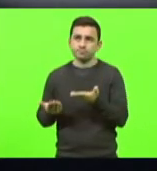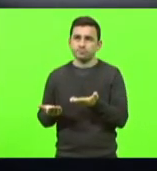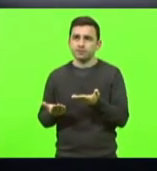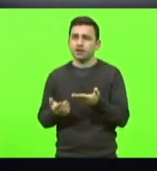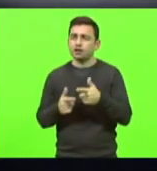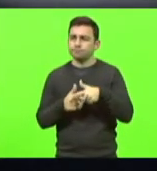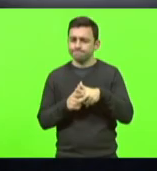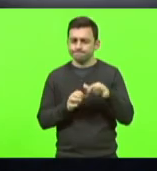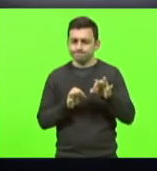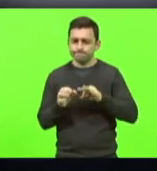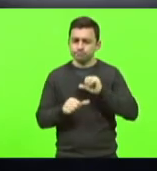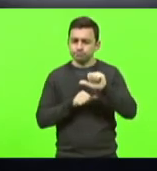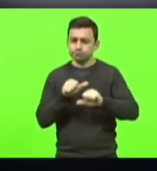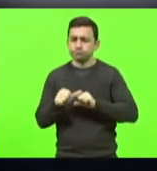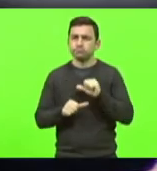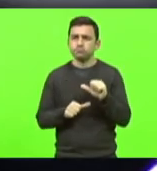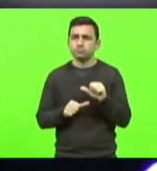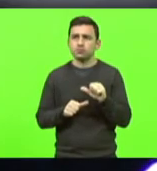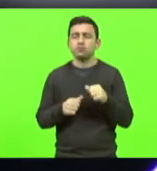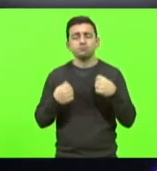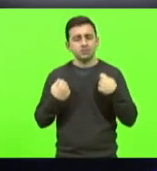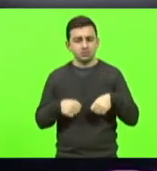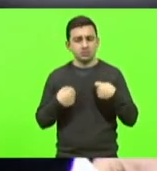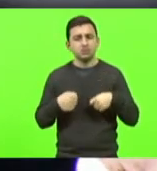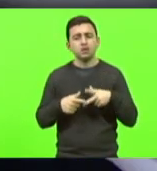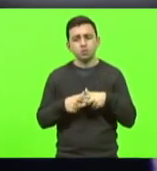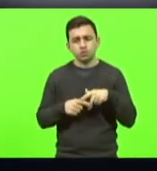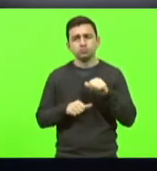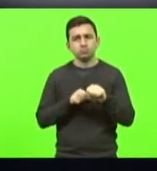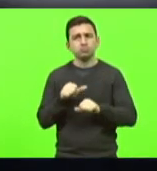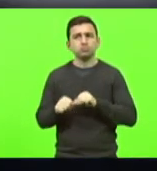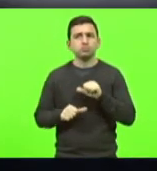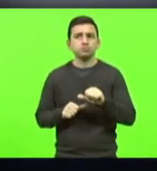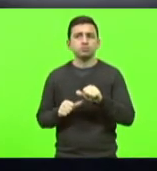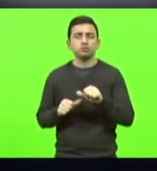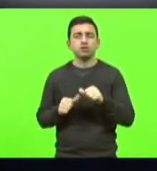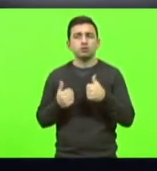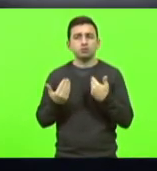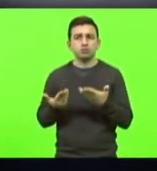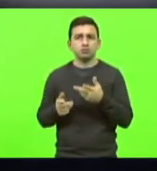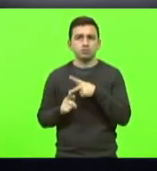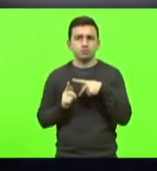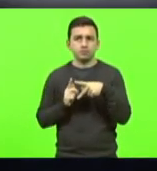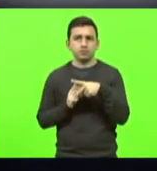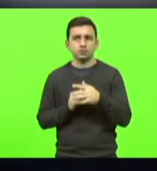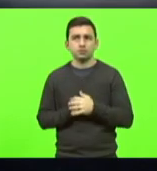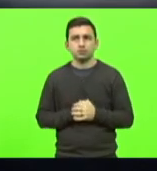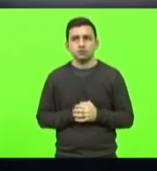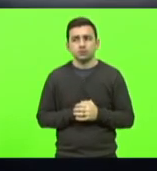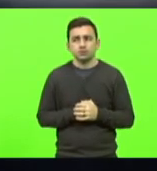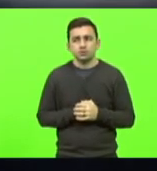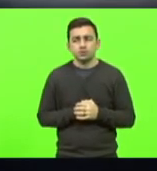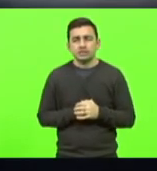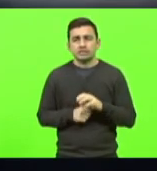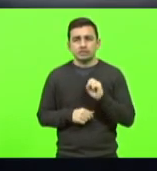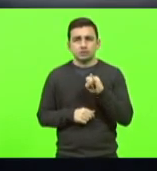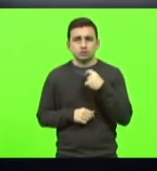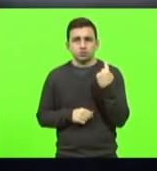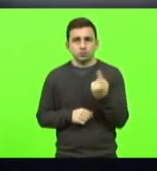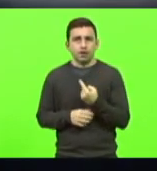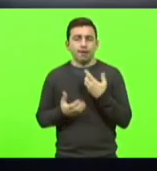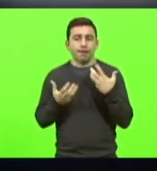vem corrigir O equívoco que precisa ser corrigido na reforma E se nós quisermos